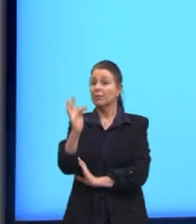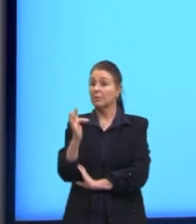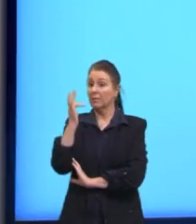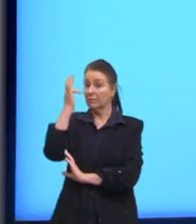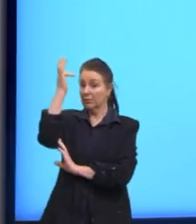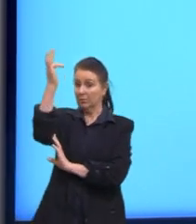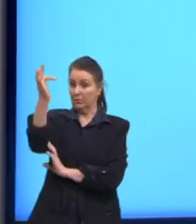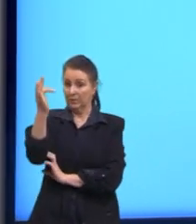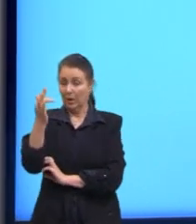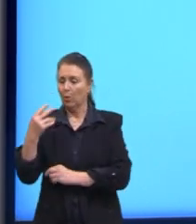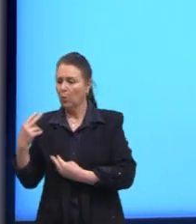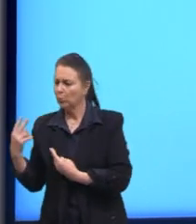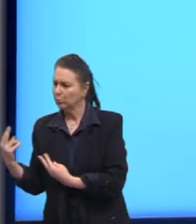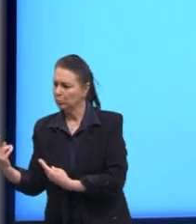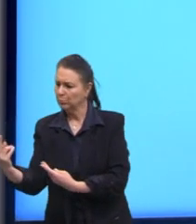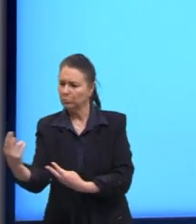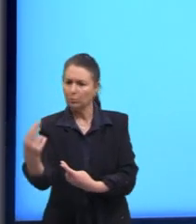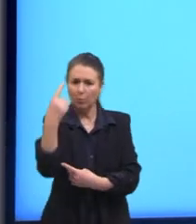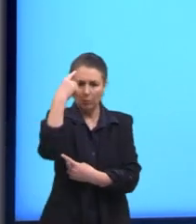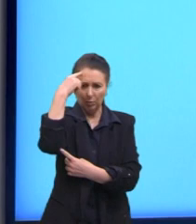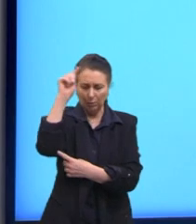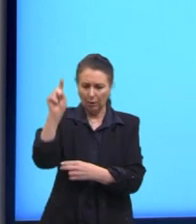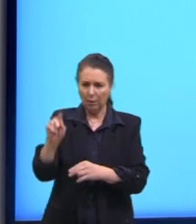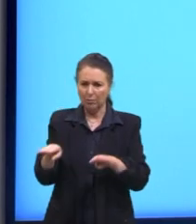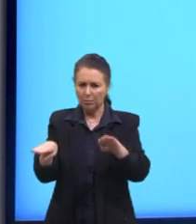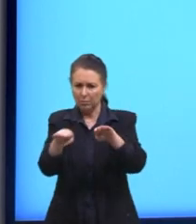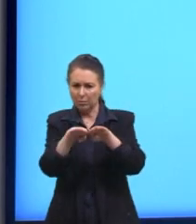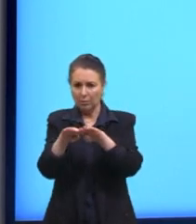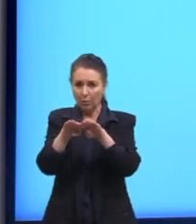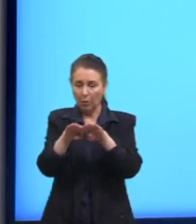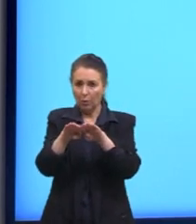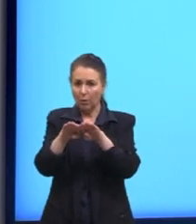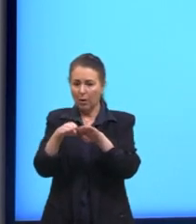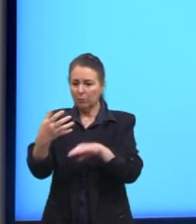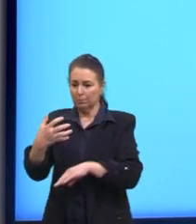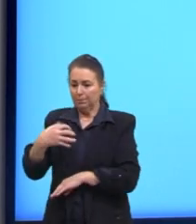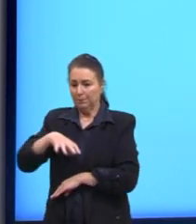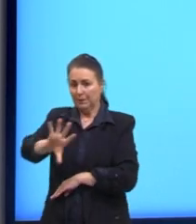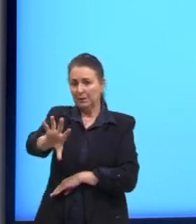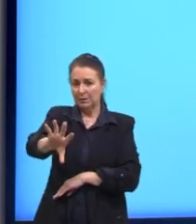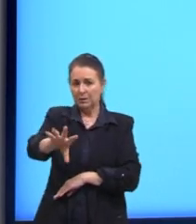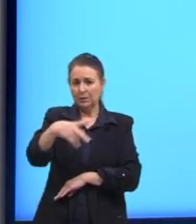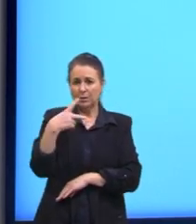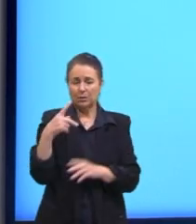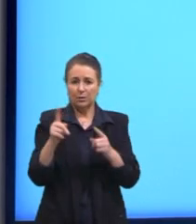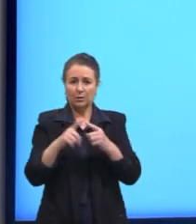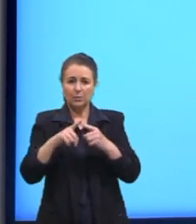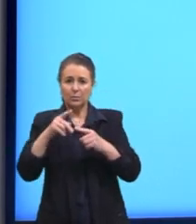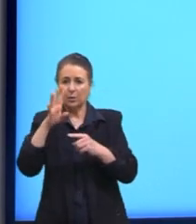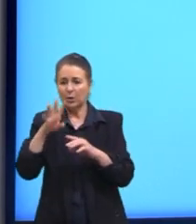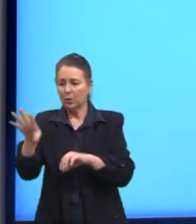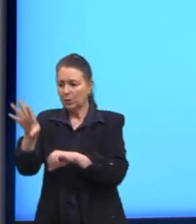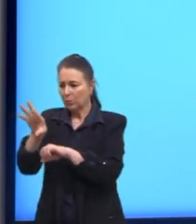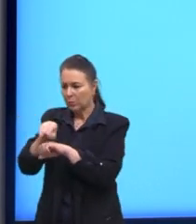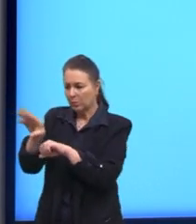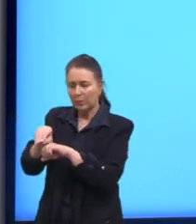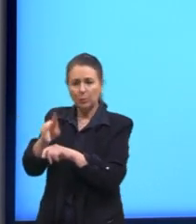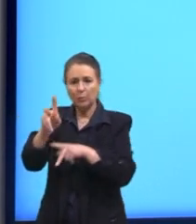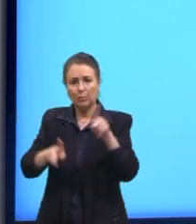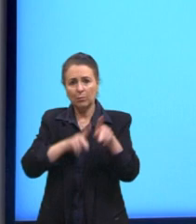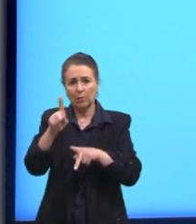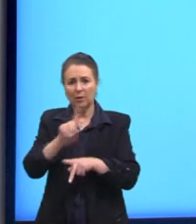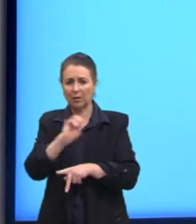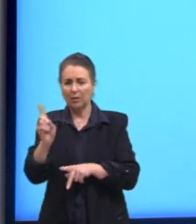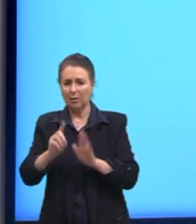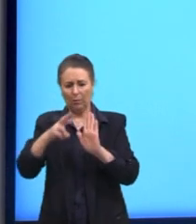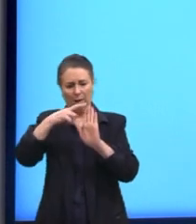senso comum vai surgir como uma maneira de contrapor aquele tipo de conhecimento popular que não é